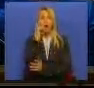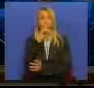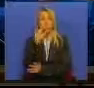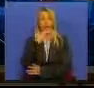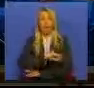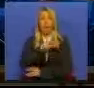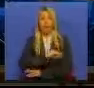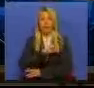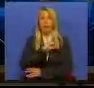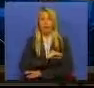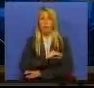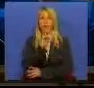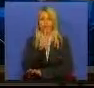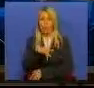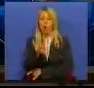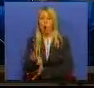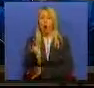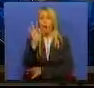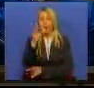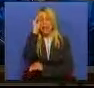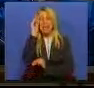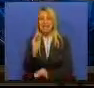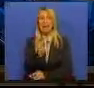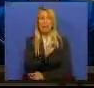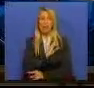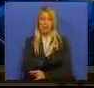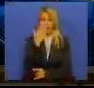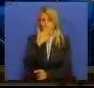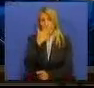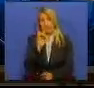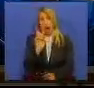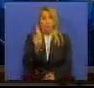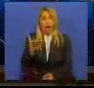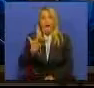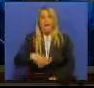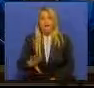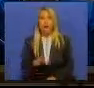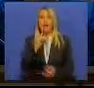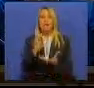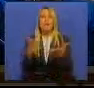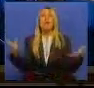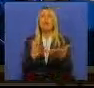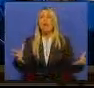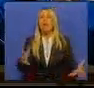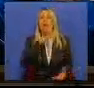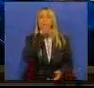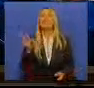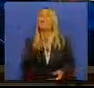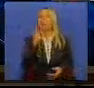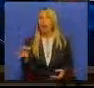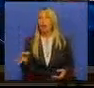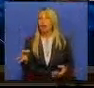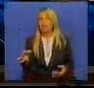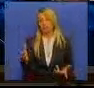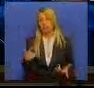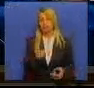para optar pelo ensino particular, se quiserem, e a esmagadora maioria das famílias, pelo menos no